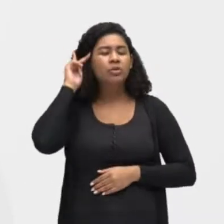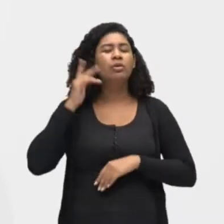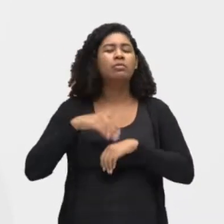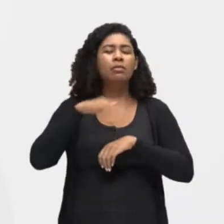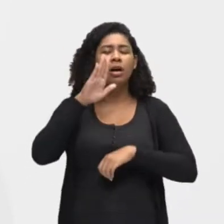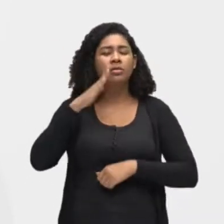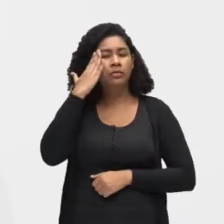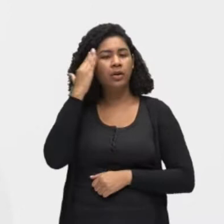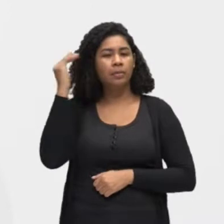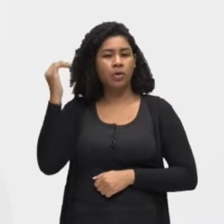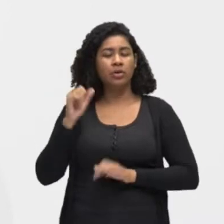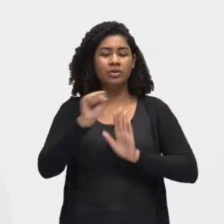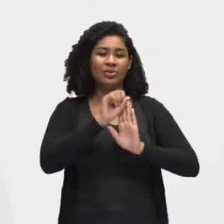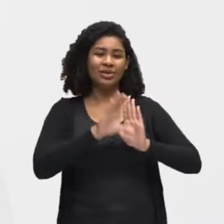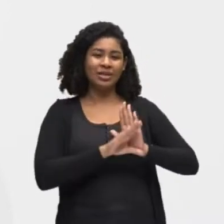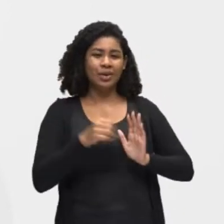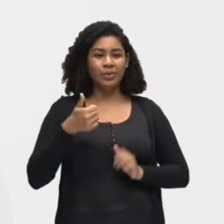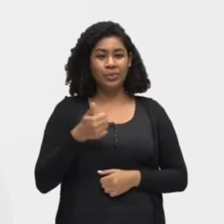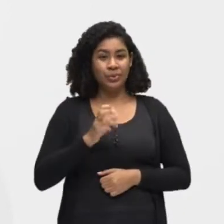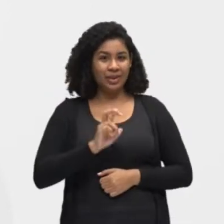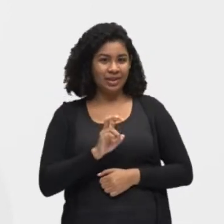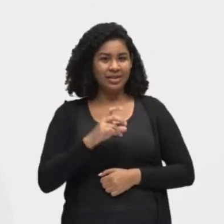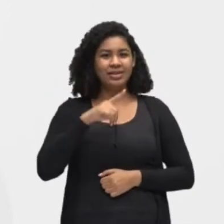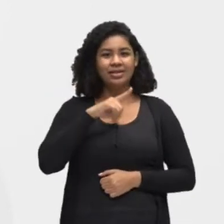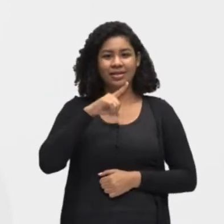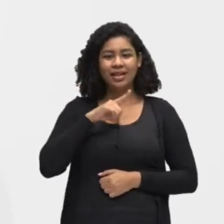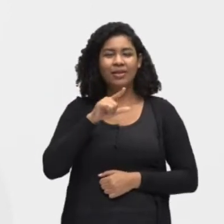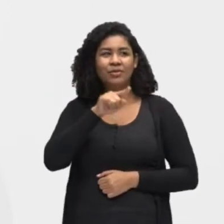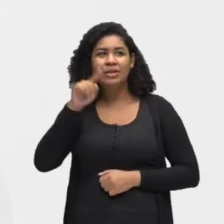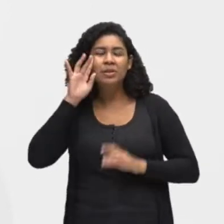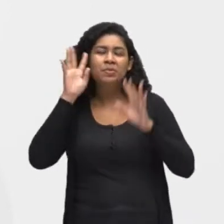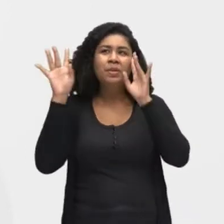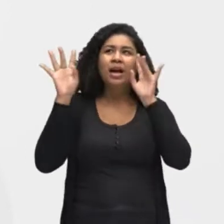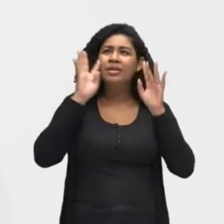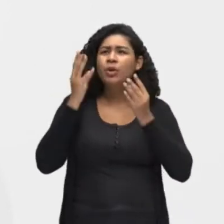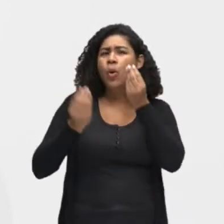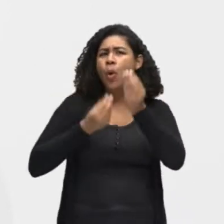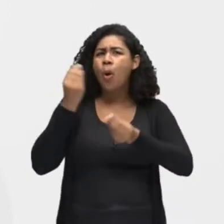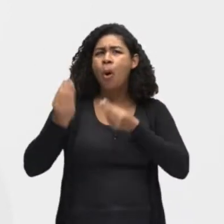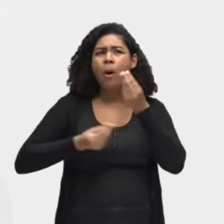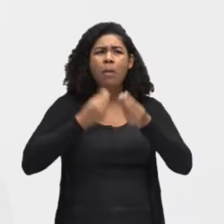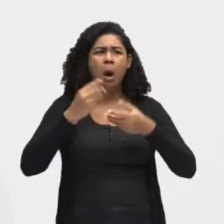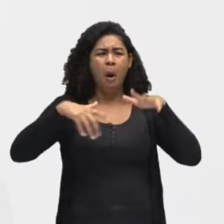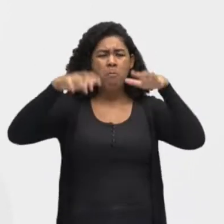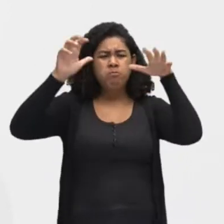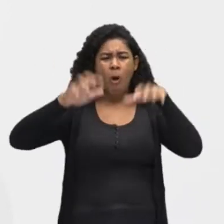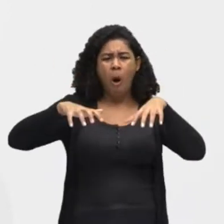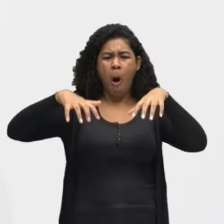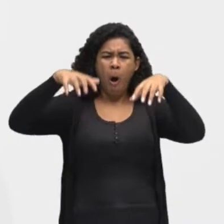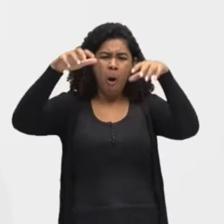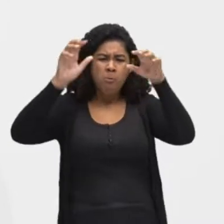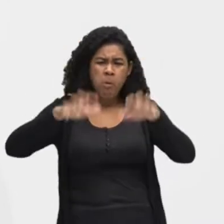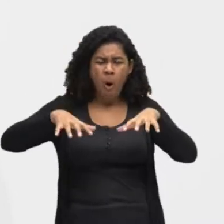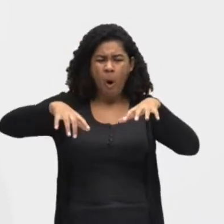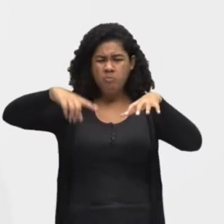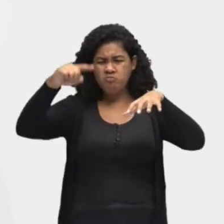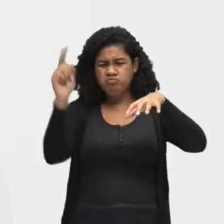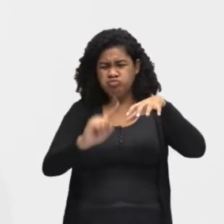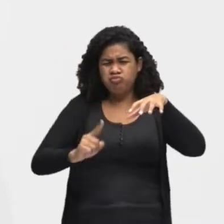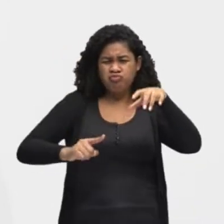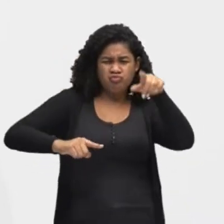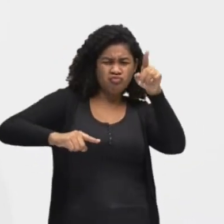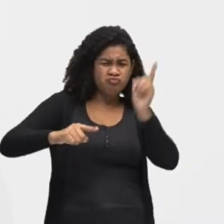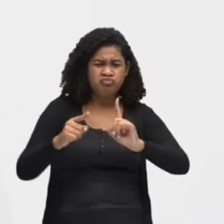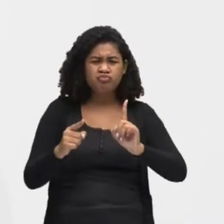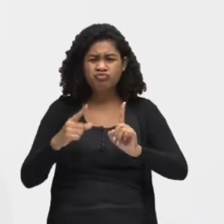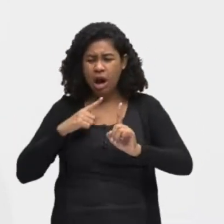século XV os grandes navegadores. Imagina como não era uma tempestade, atravessar um mar.